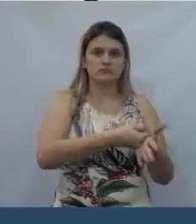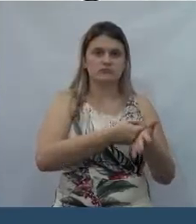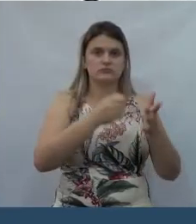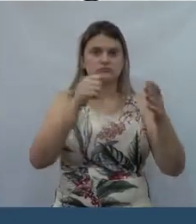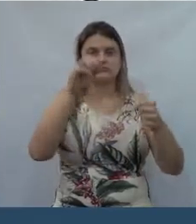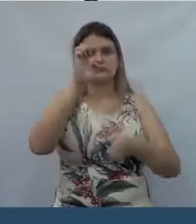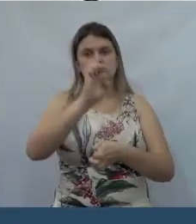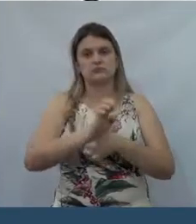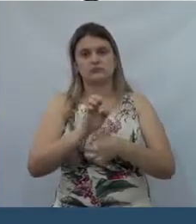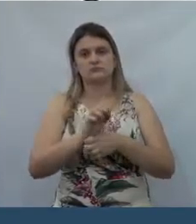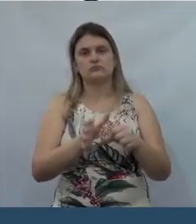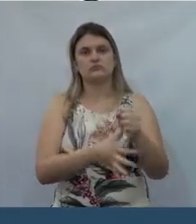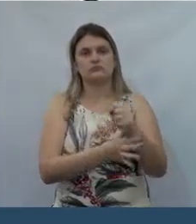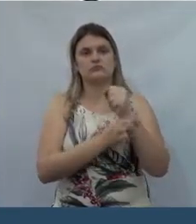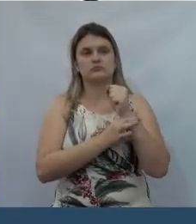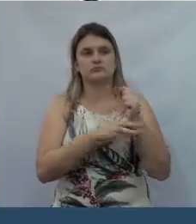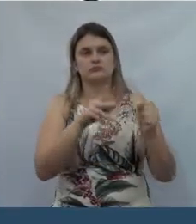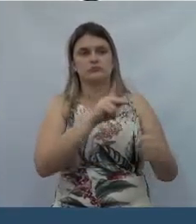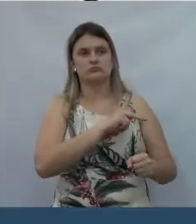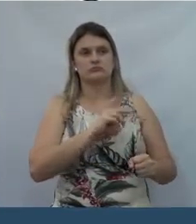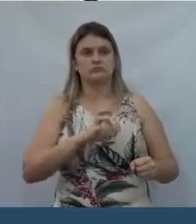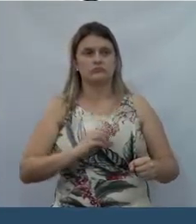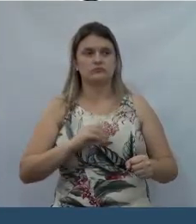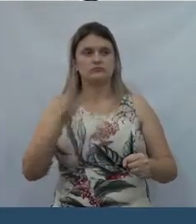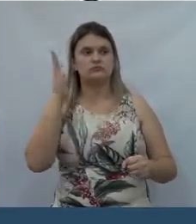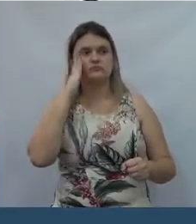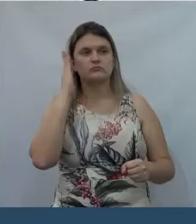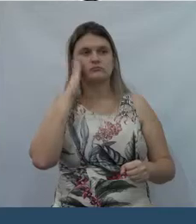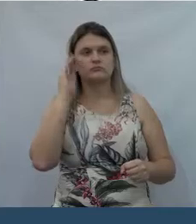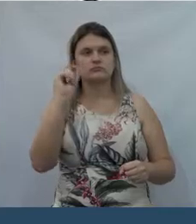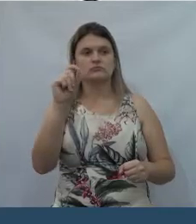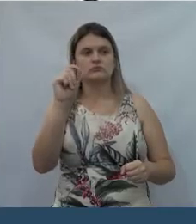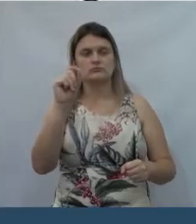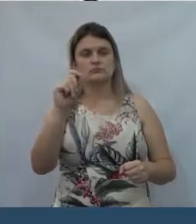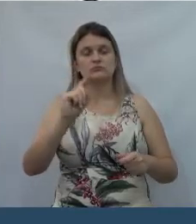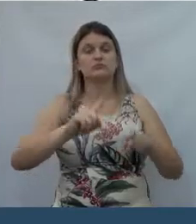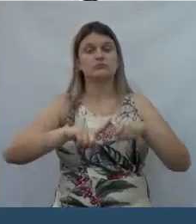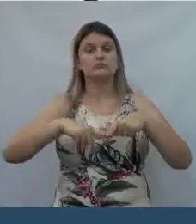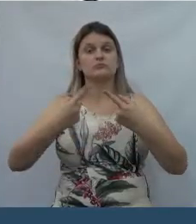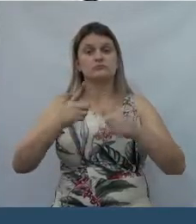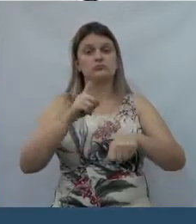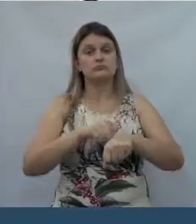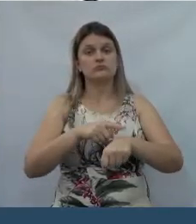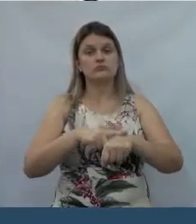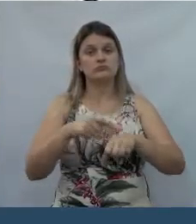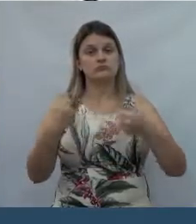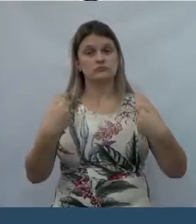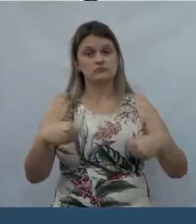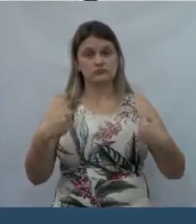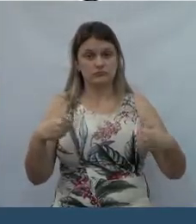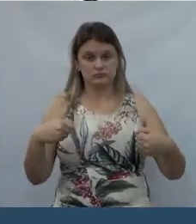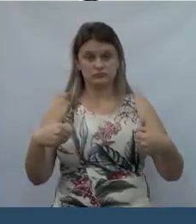pública, a gente sabe o que é, mas o momento exige